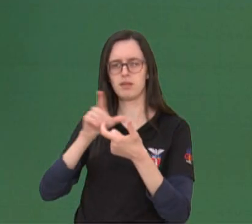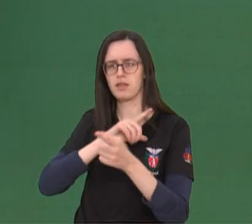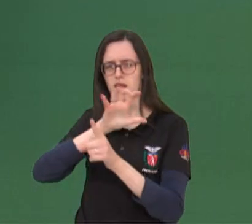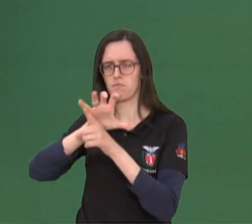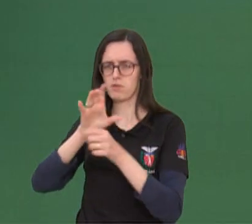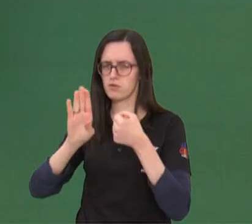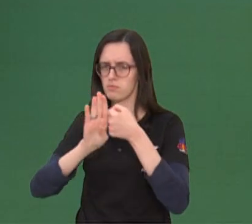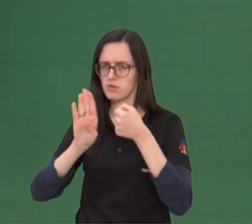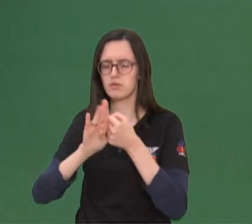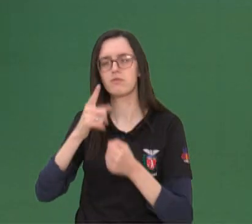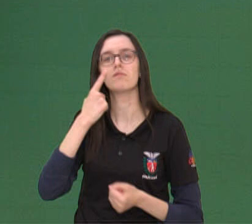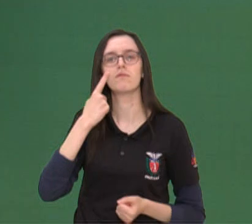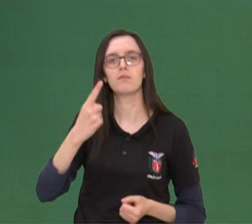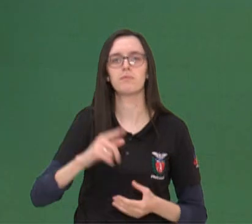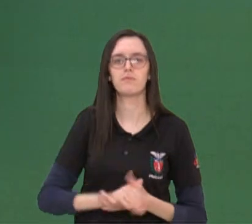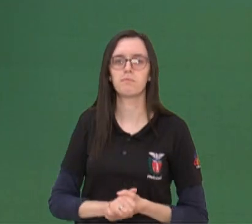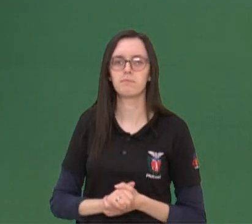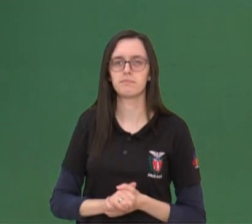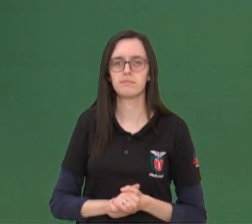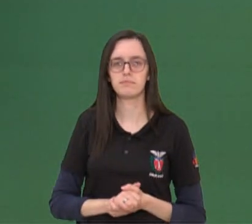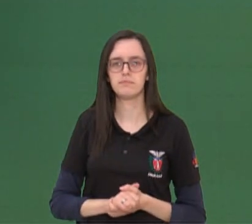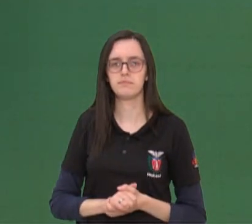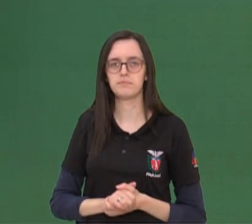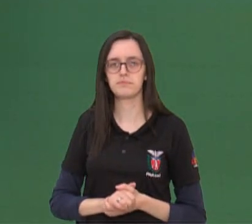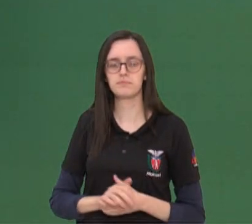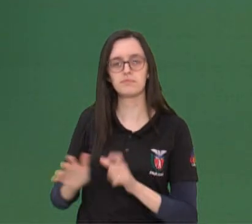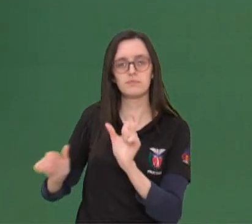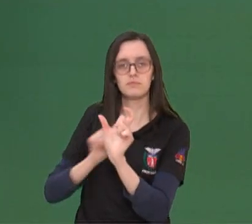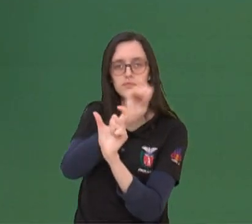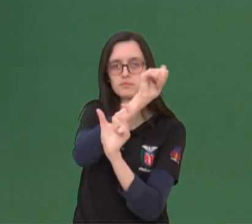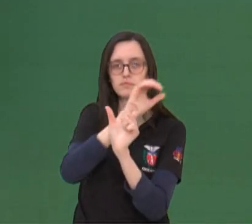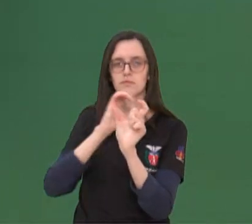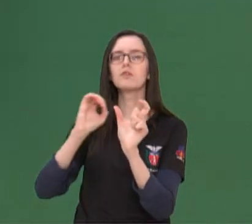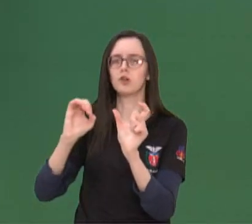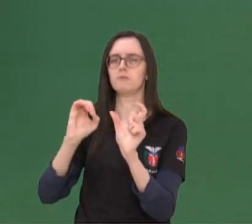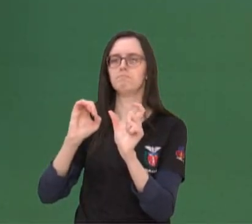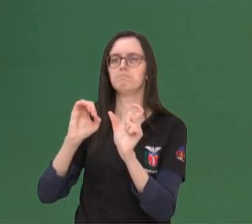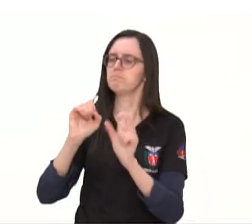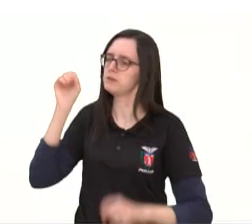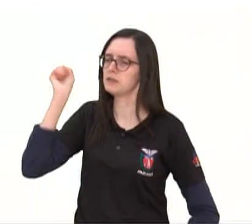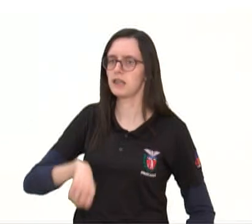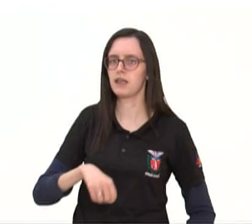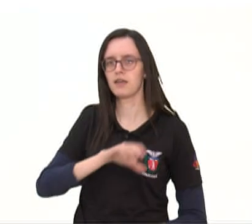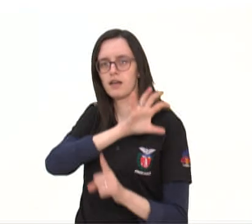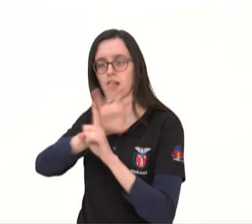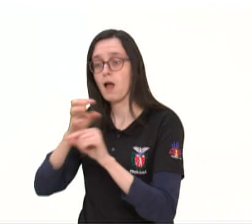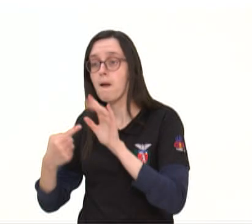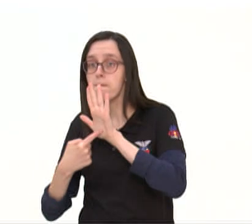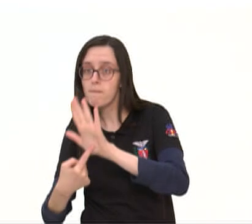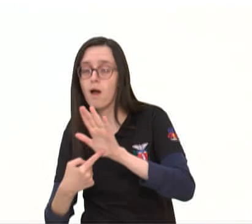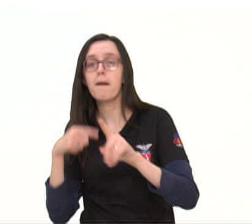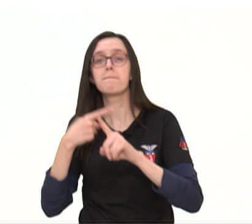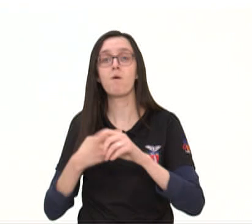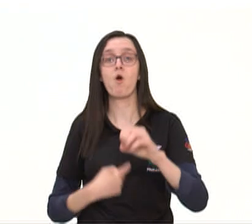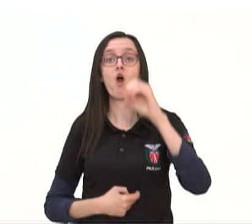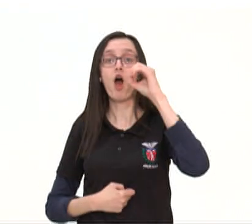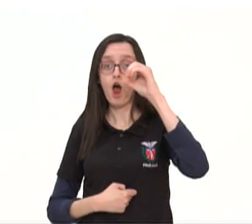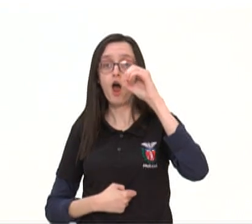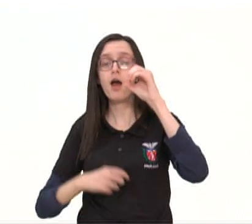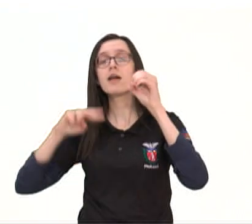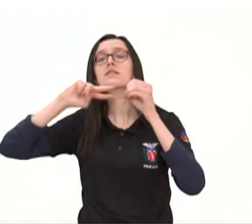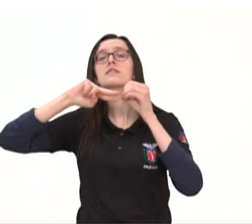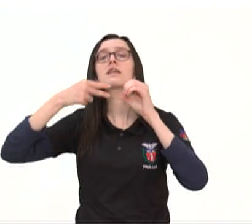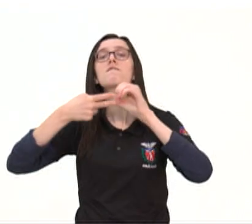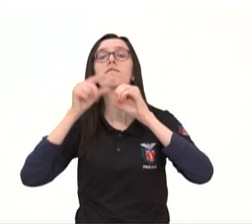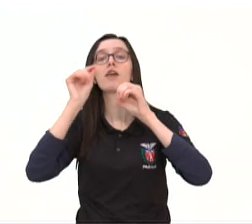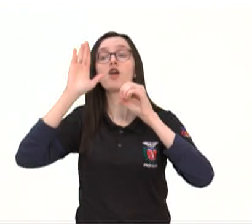Vamos ver? Define, o artigo o define, porque o artigo o é utilizado